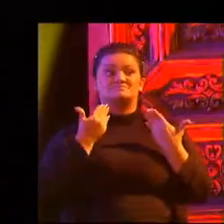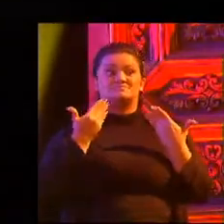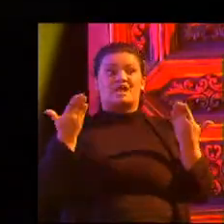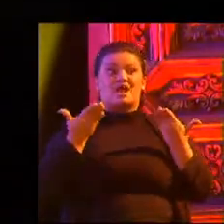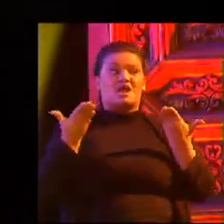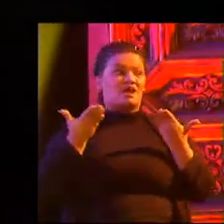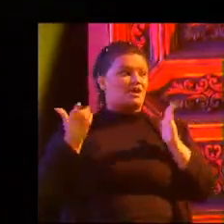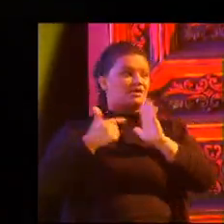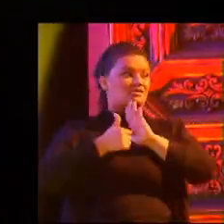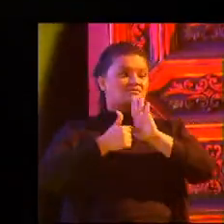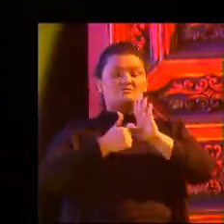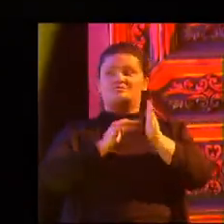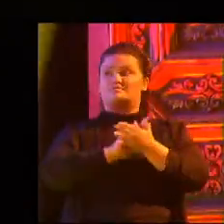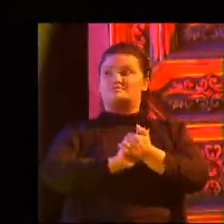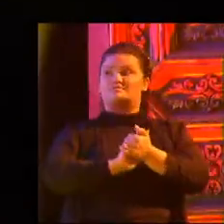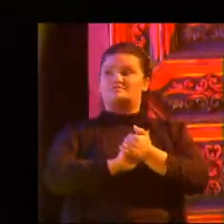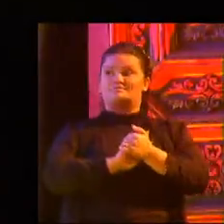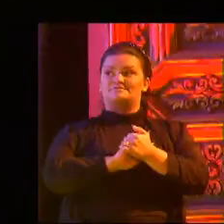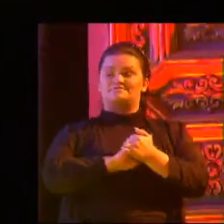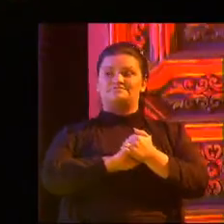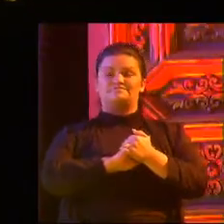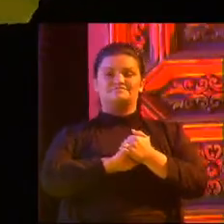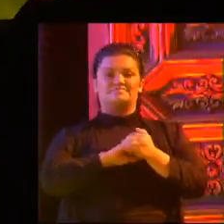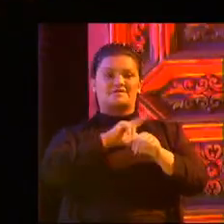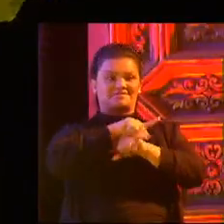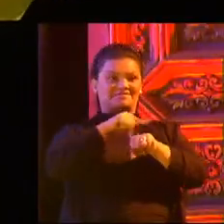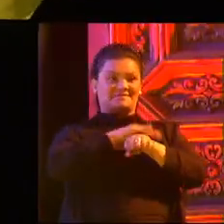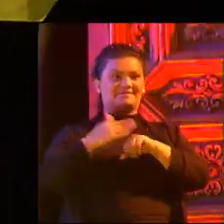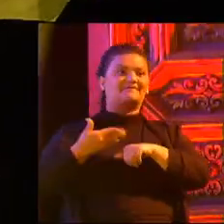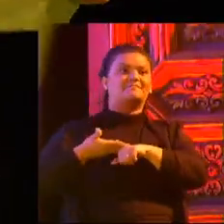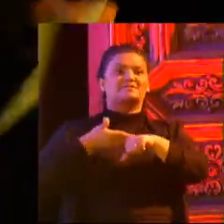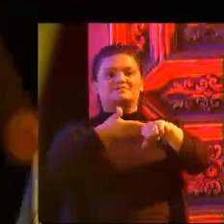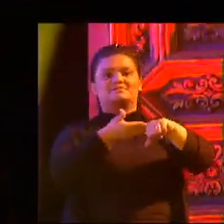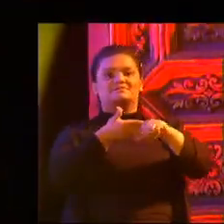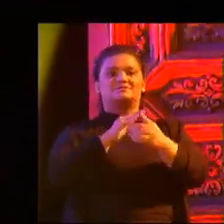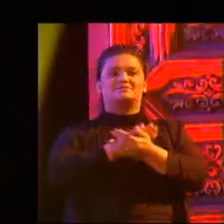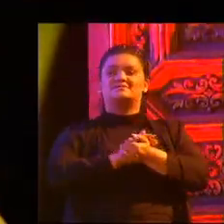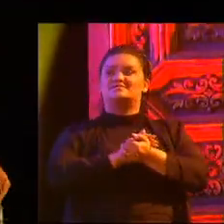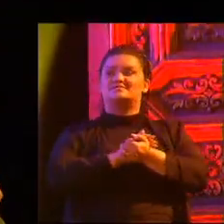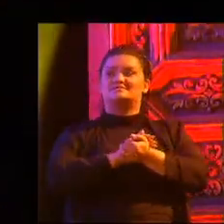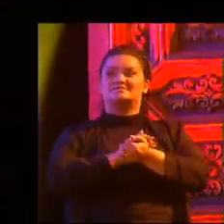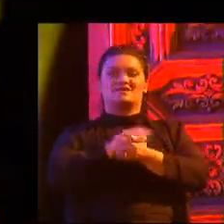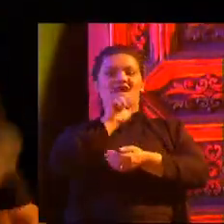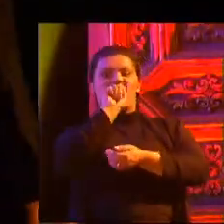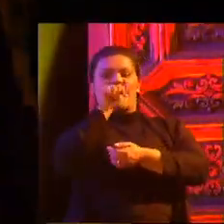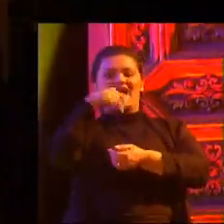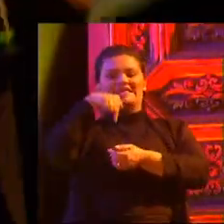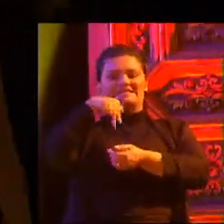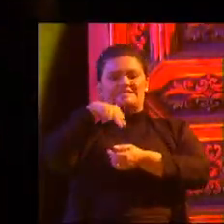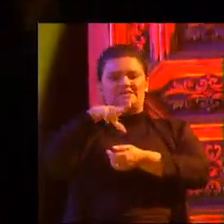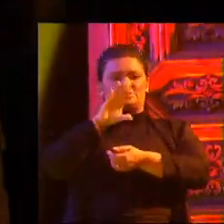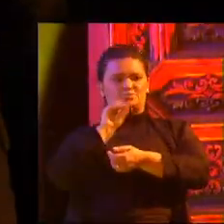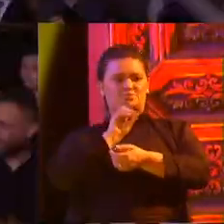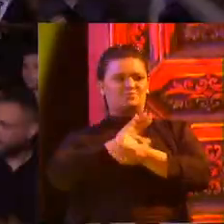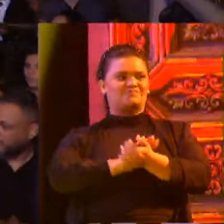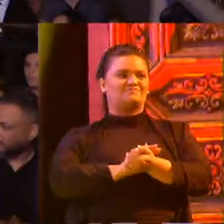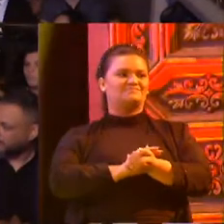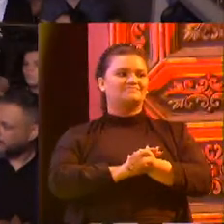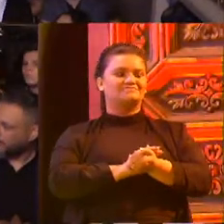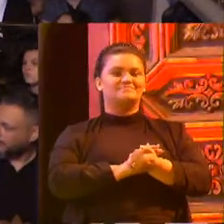E agora? Vai para... O prêmio de melhor intérprete na categoria pop vai para Aquino.